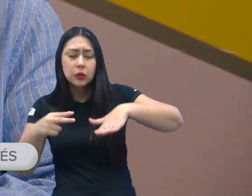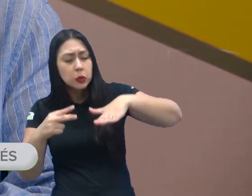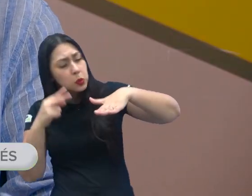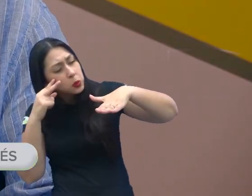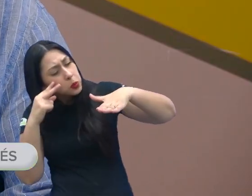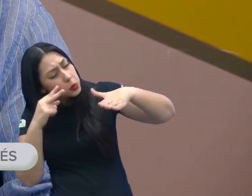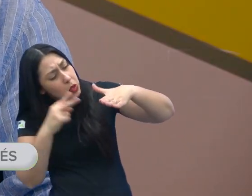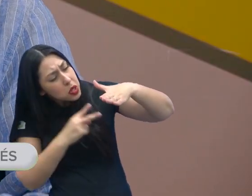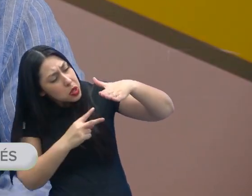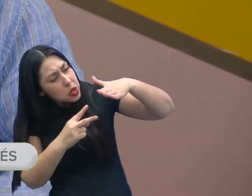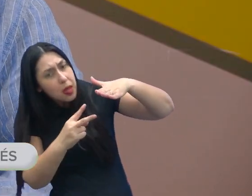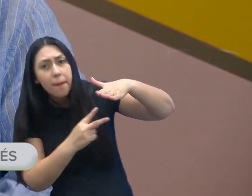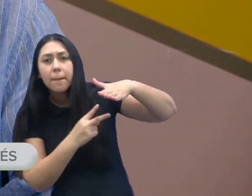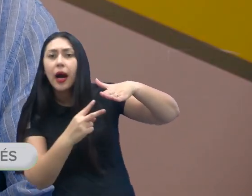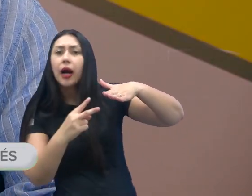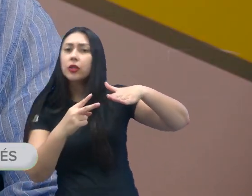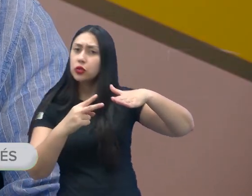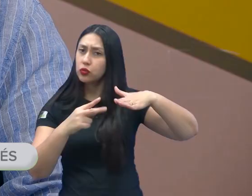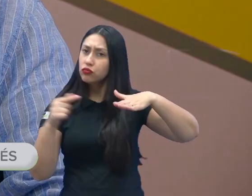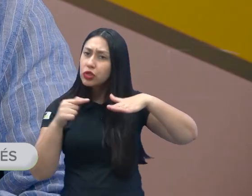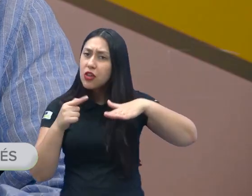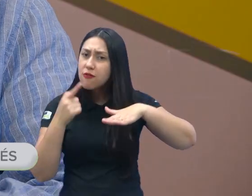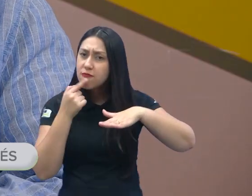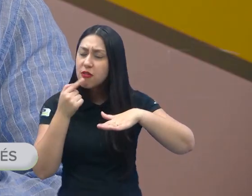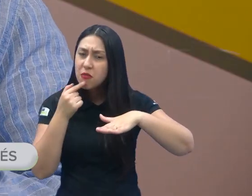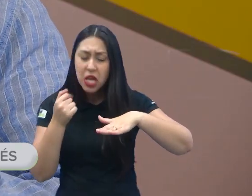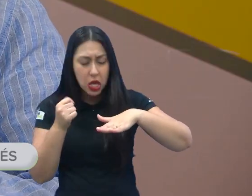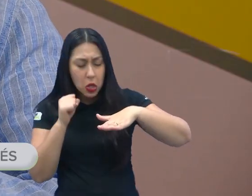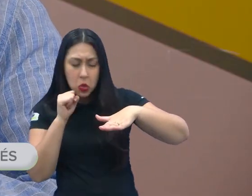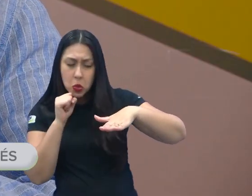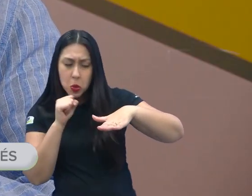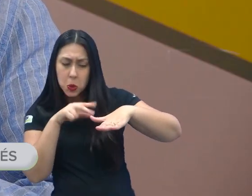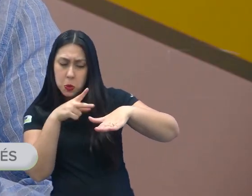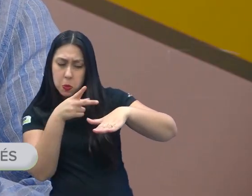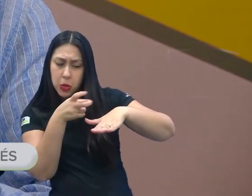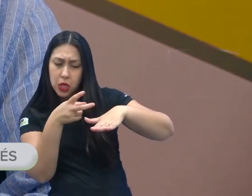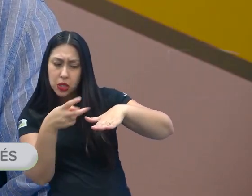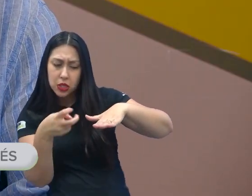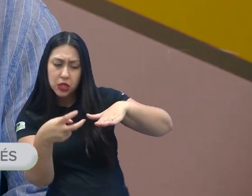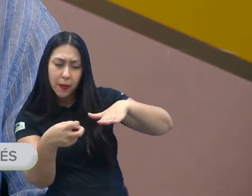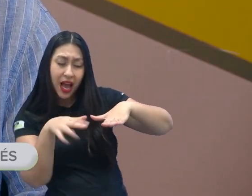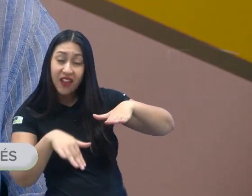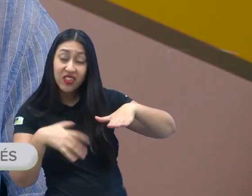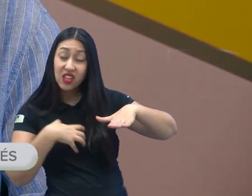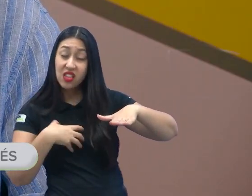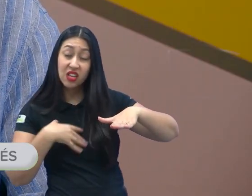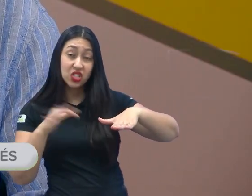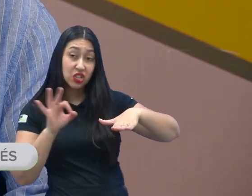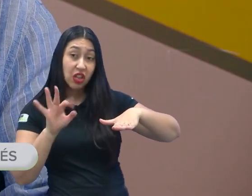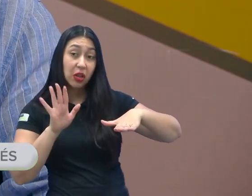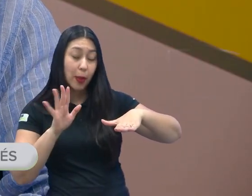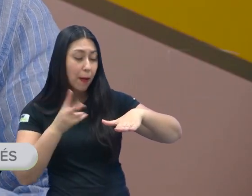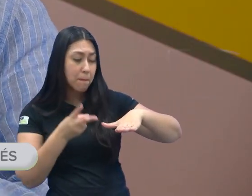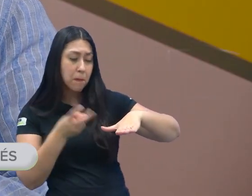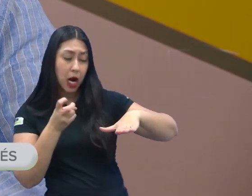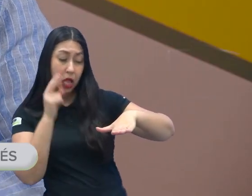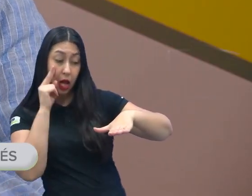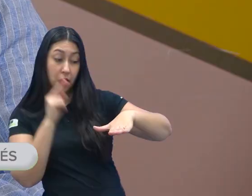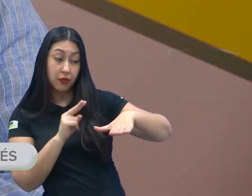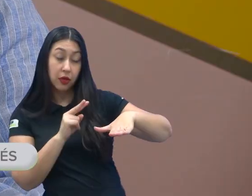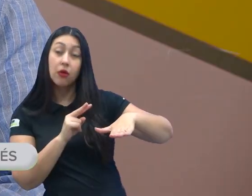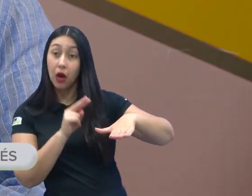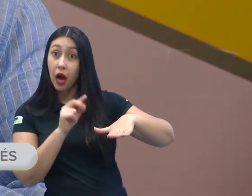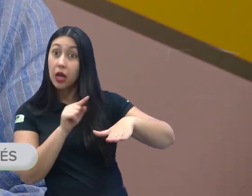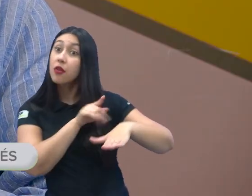uma vermelhidão, uma hiperpressão, que ele não sente, mas aquilo pode evoluir, aí sim ele deve